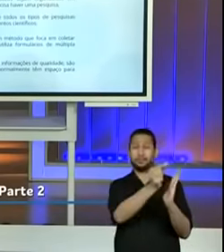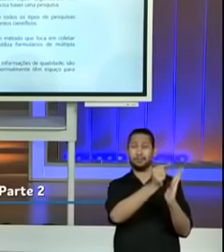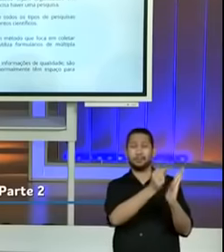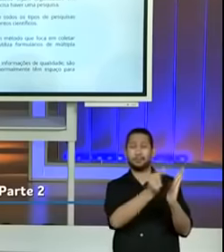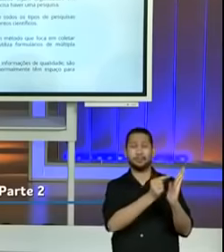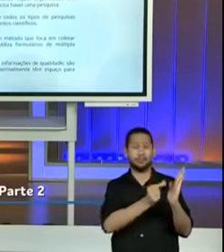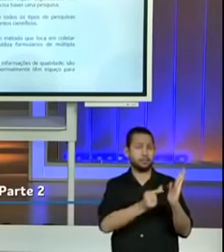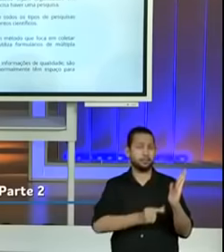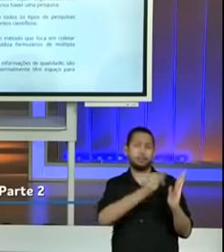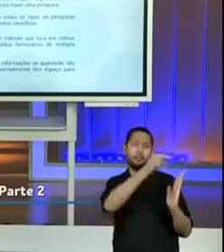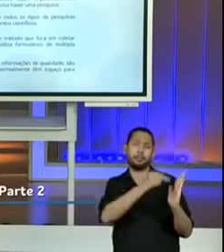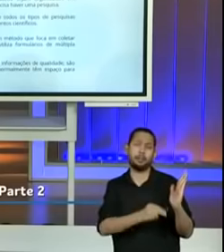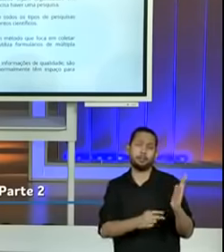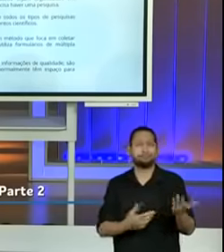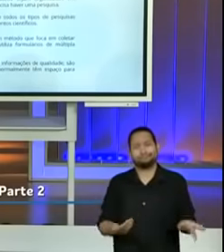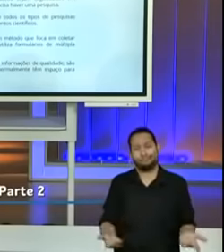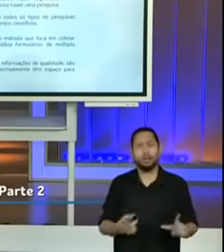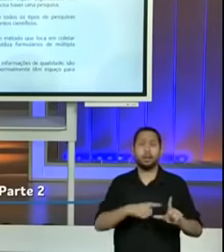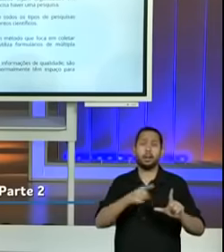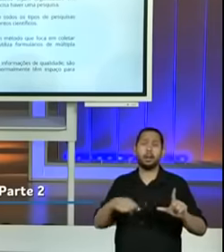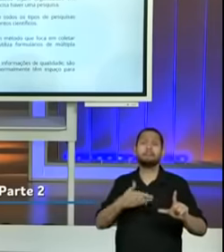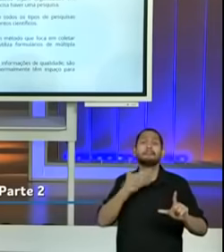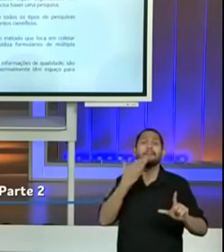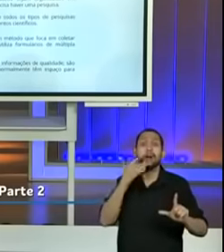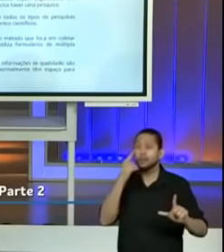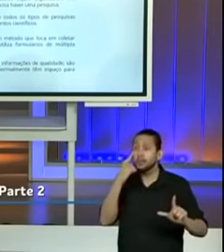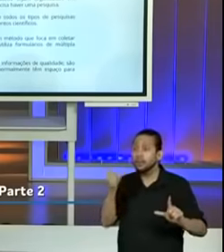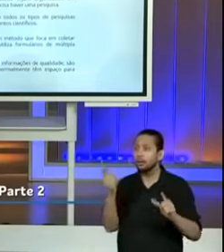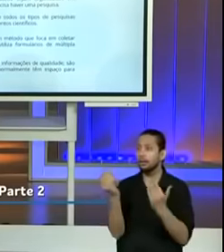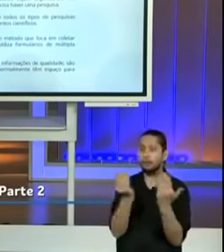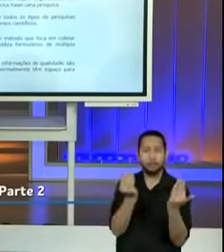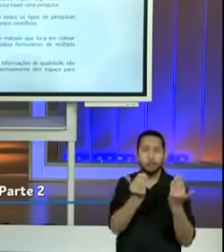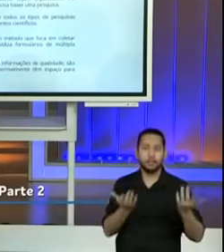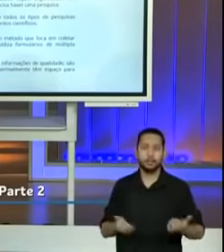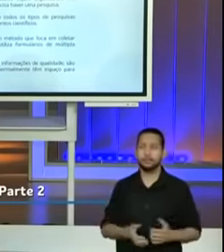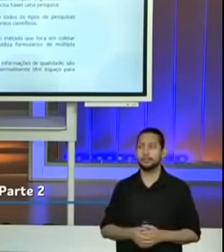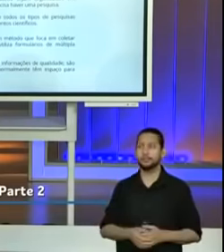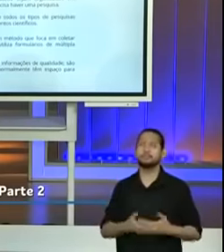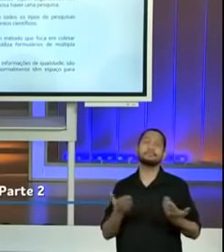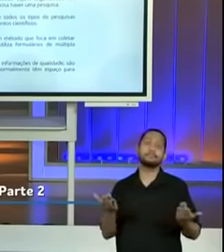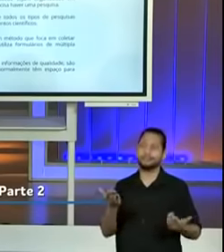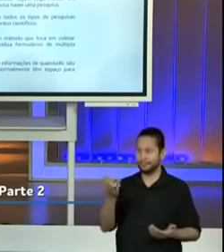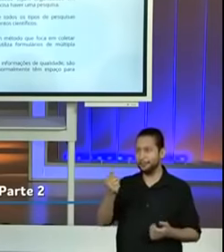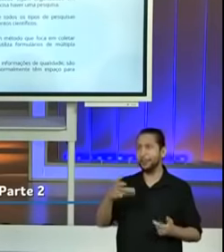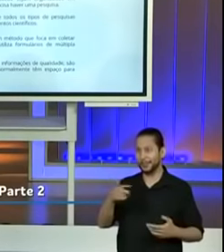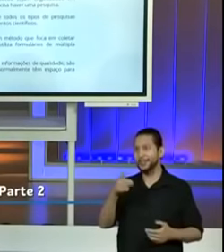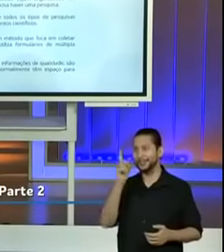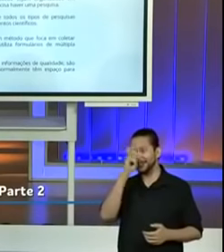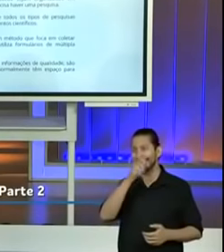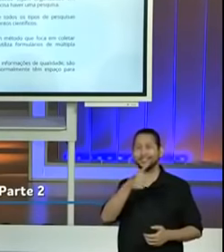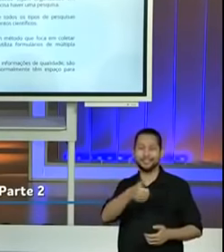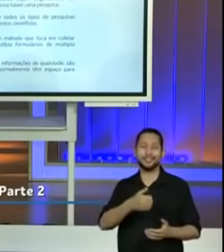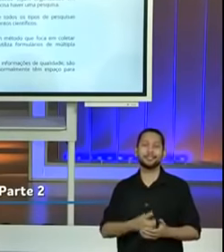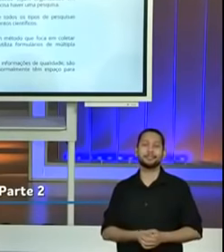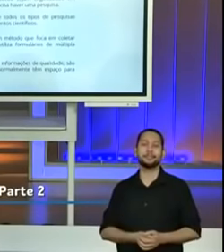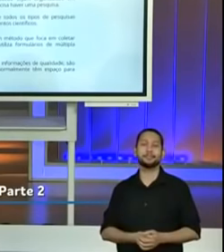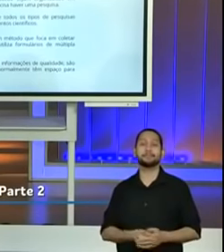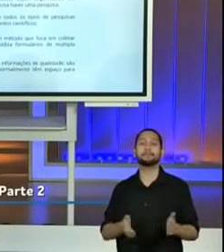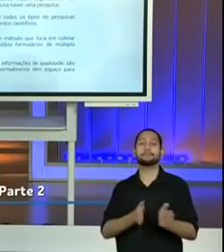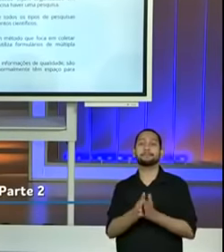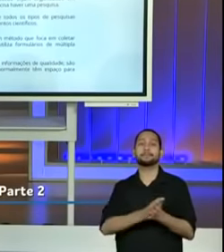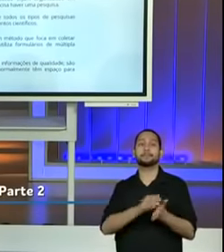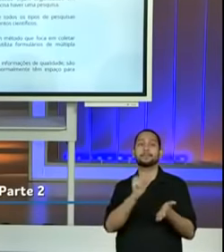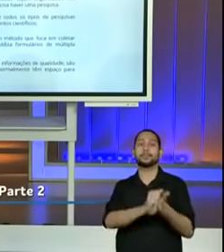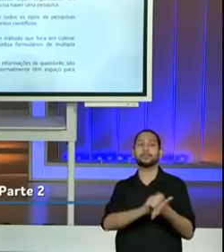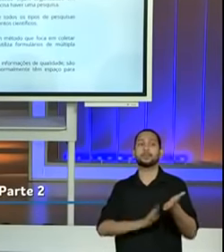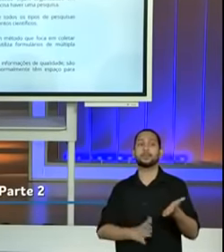gráfico fica muito mais fácil, né? O Douglas falou, não, é muito mais difícil. Galerinha, vamos lá. Sugestão de